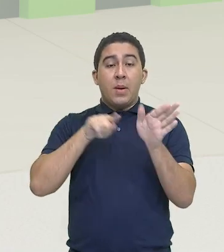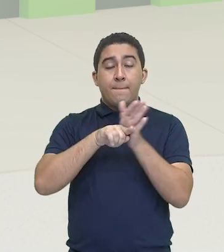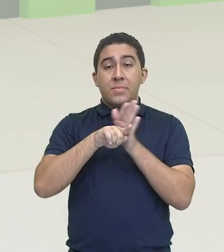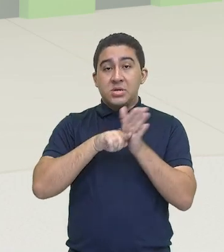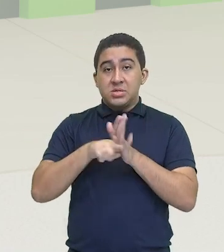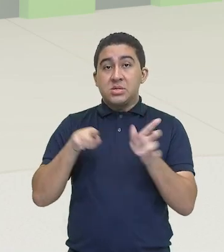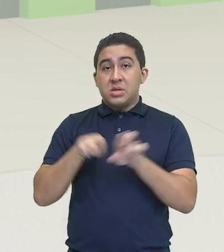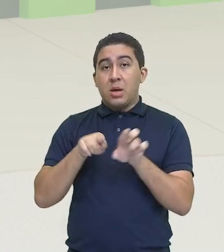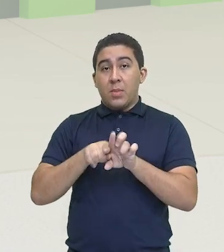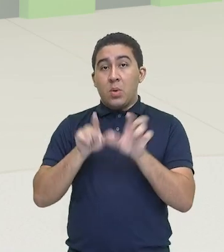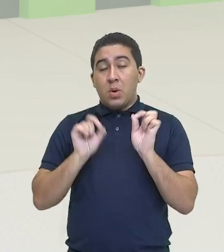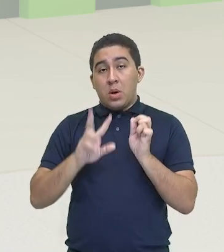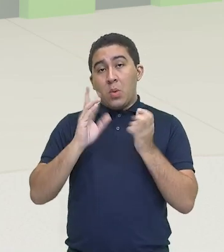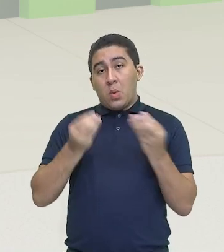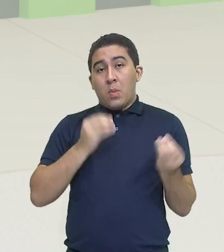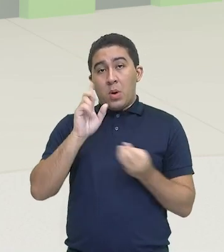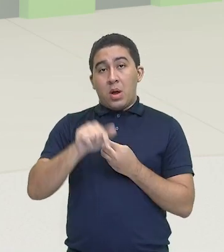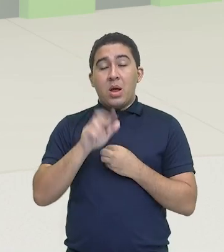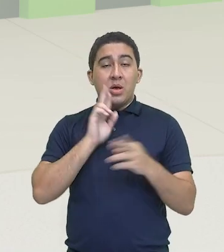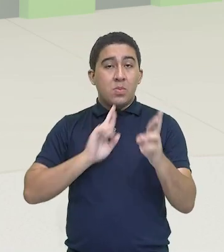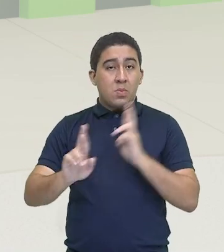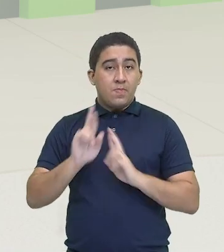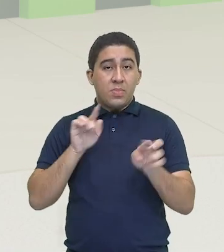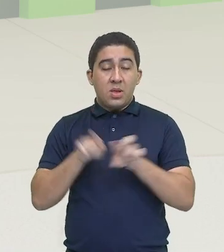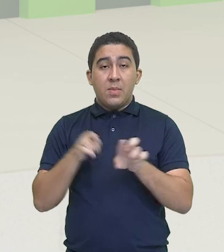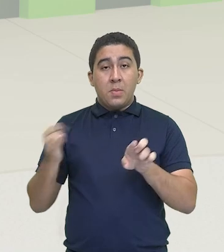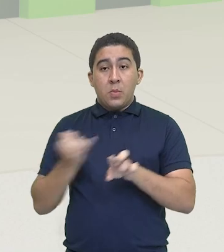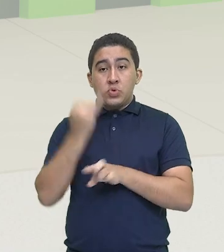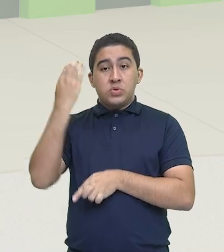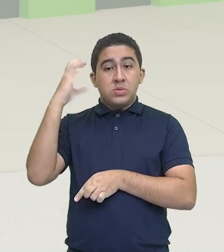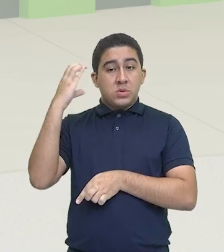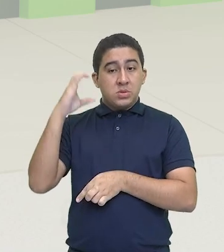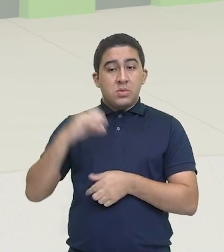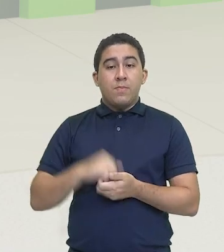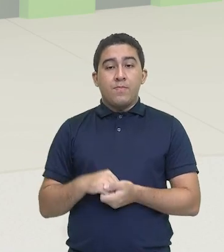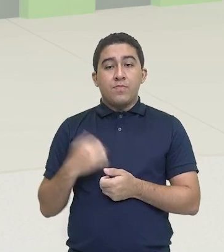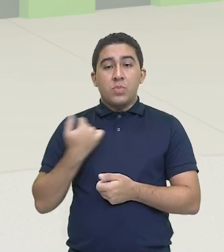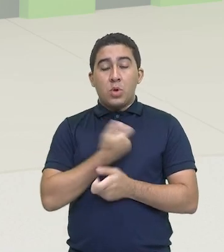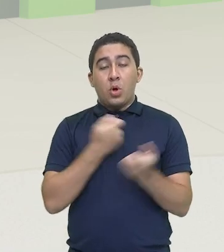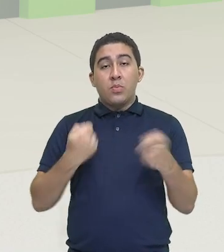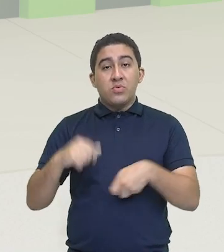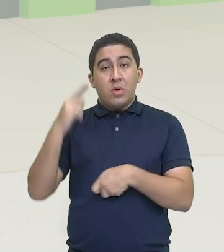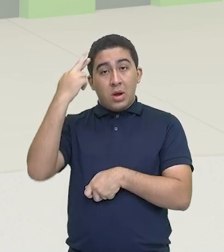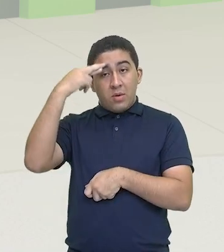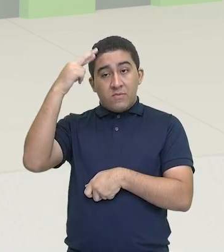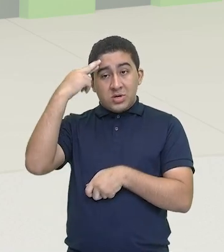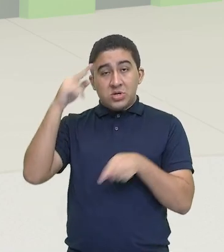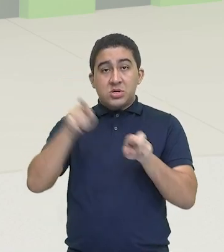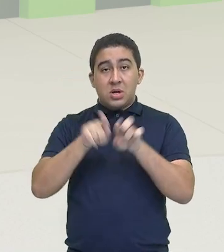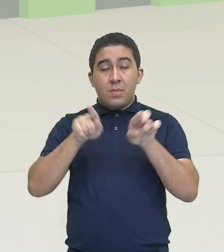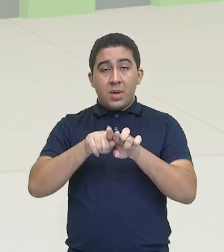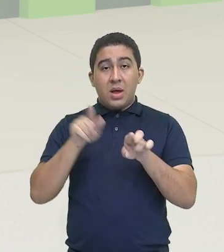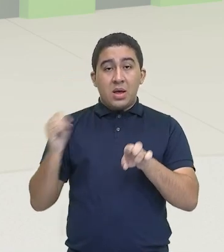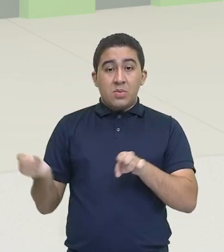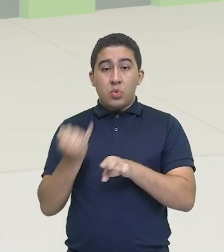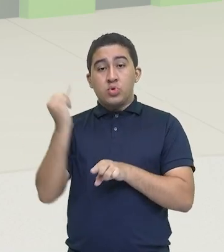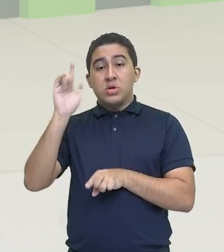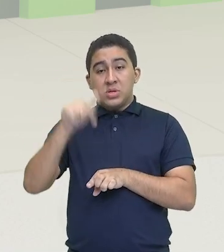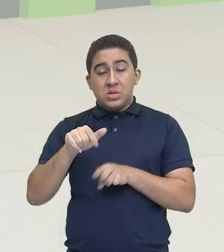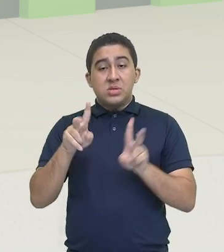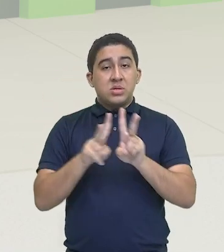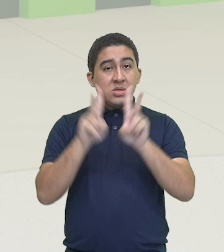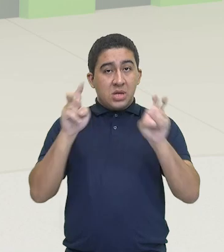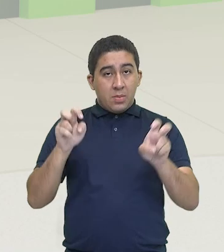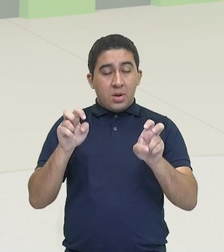científica, sobre os resultados e a importância da ciência, para que nós possamos refletir a importância desse